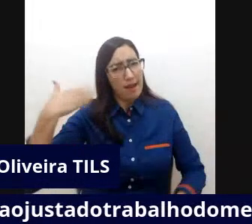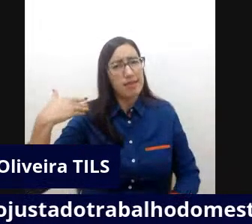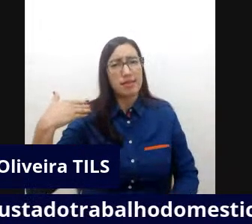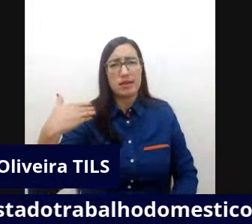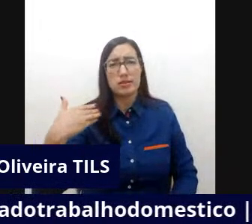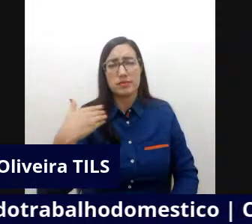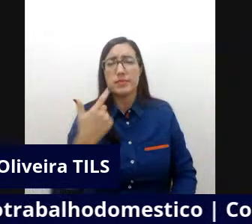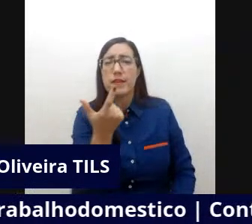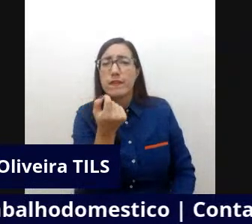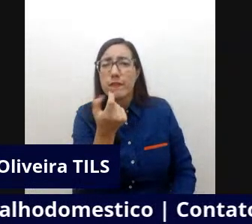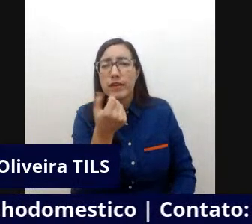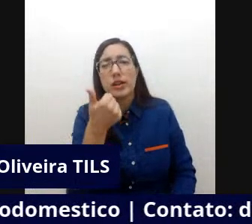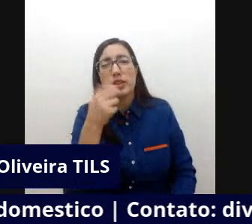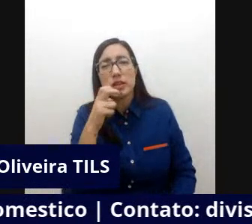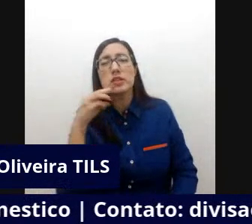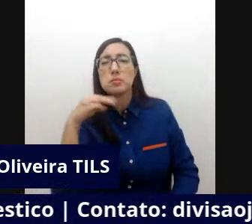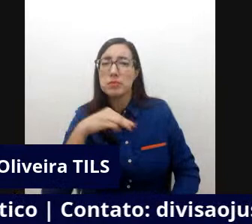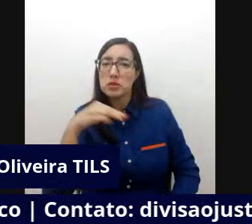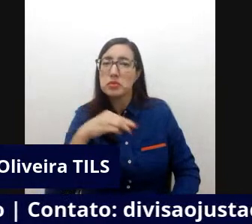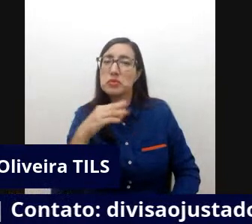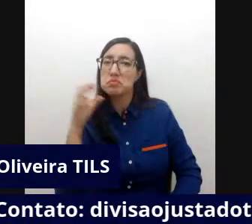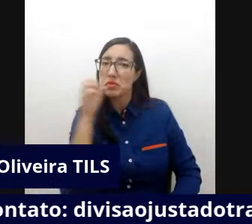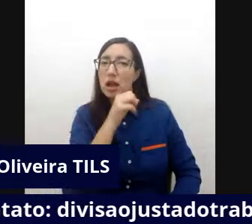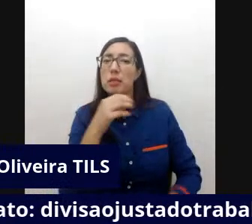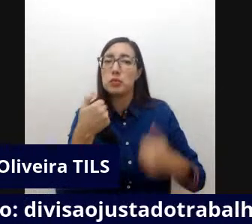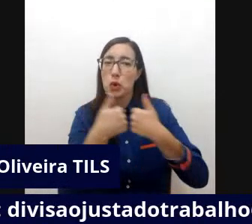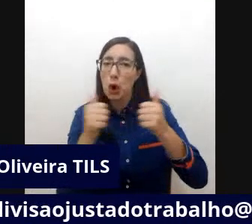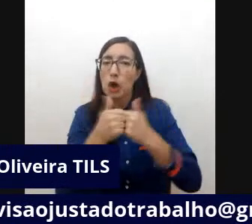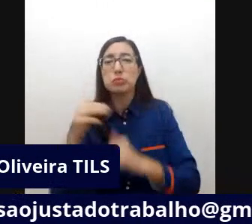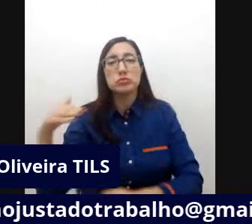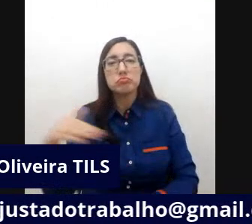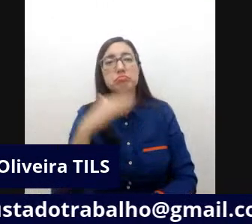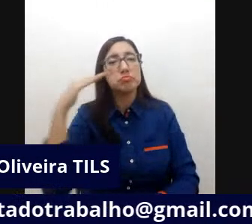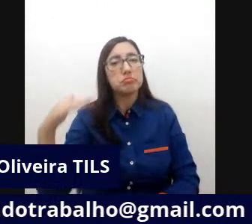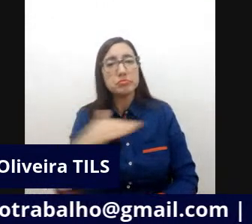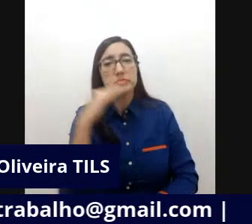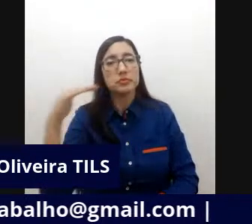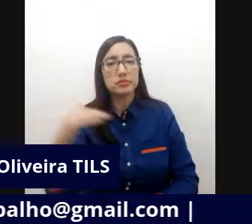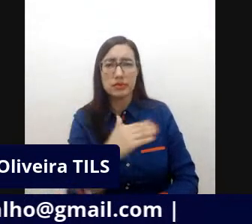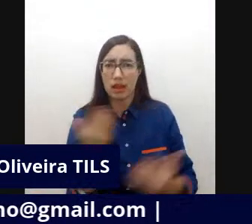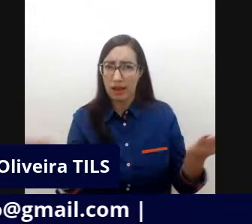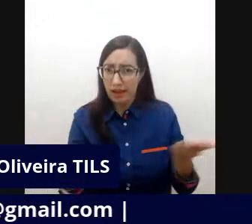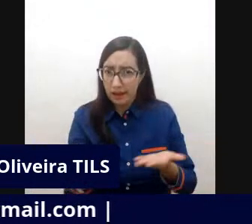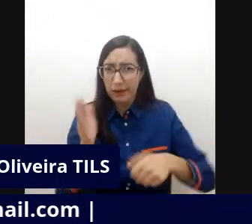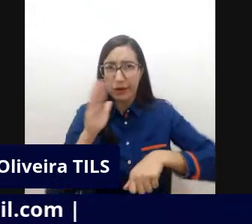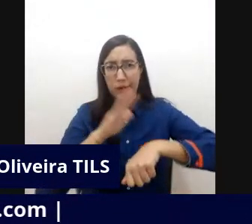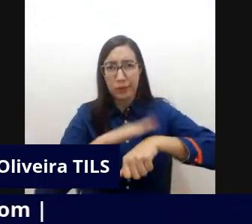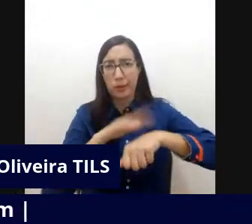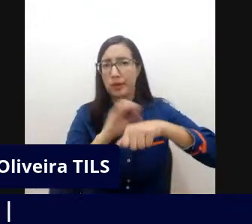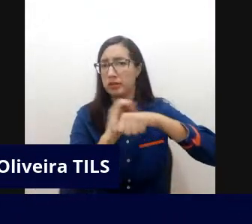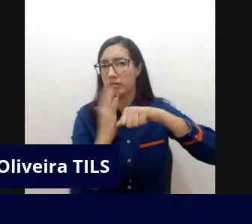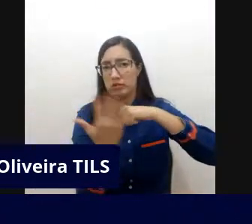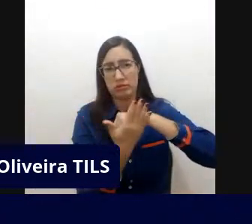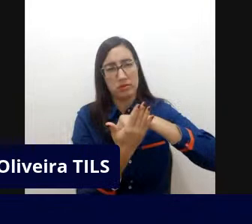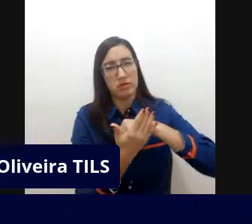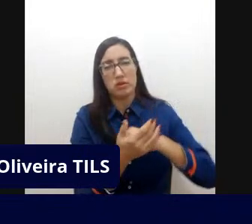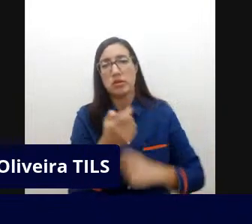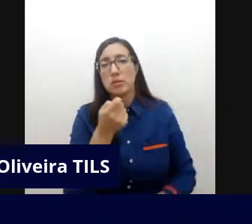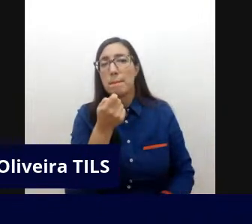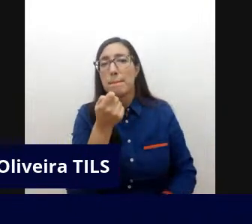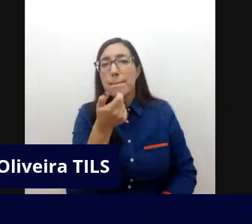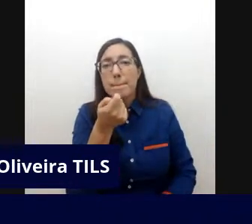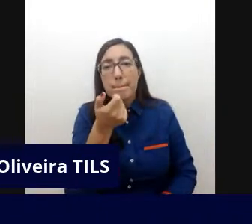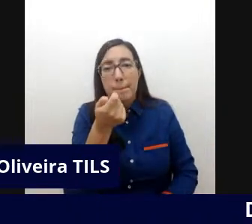deficiente, né? Já era complicado, e depois da pandemia, então, ficou pior ainda. E aí, nesse momento